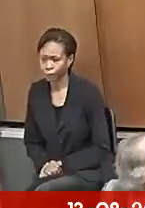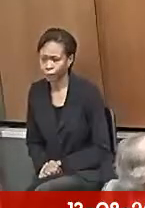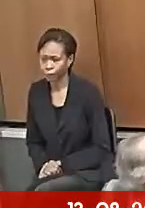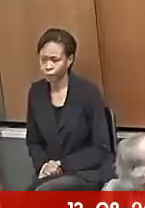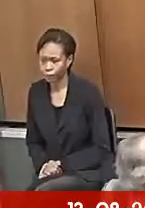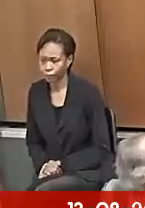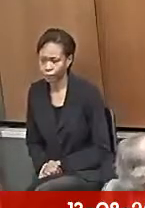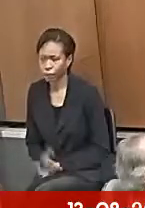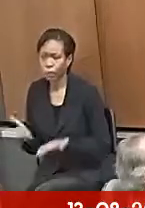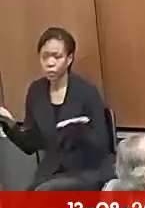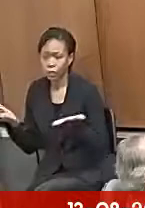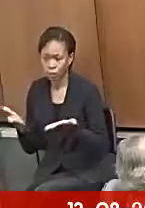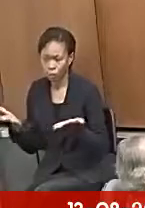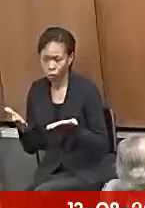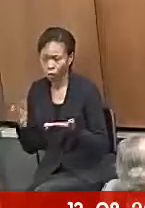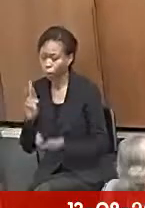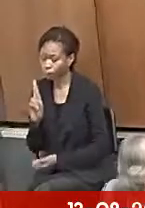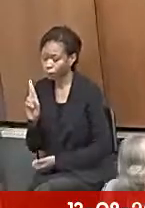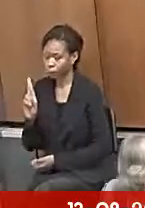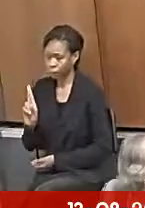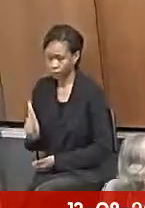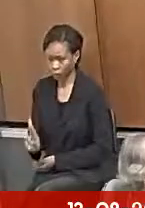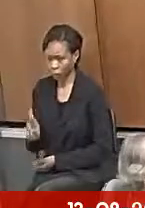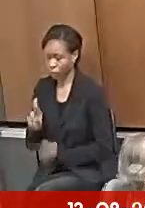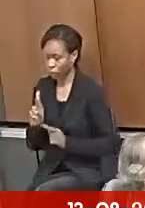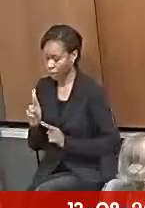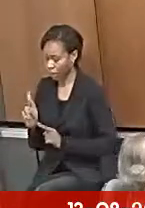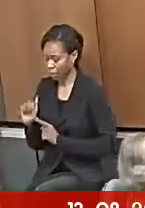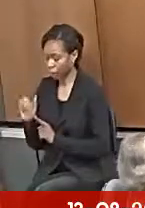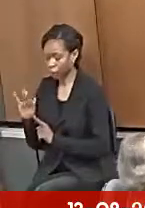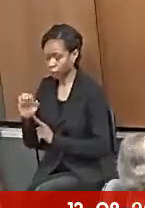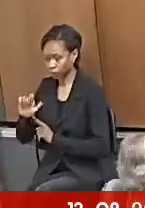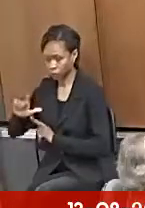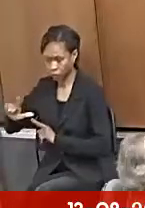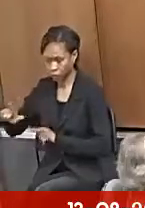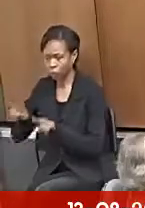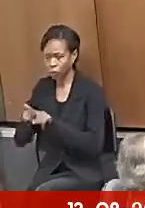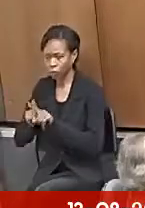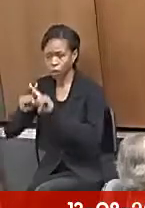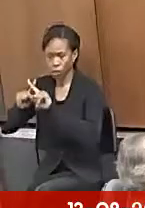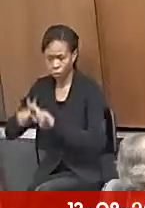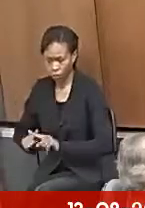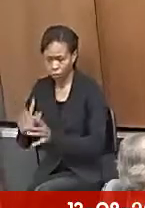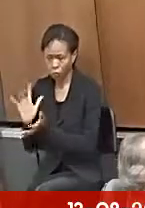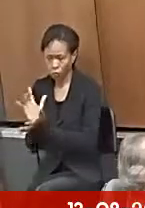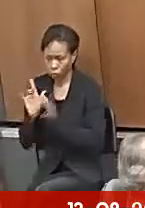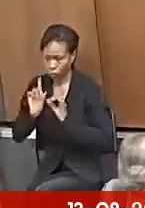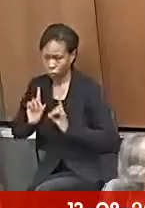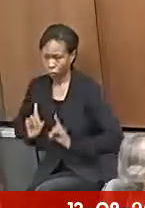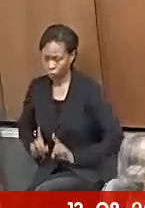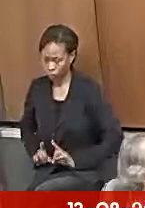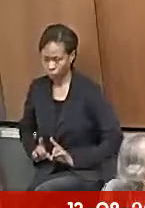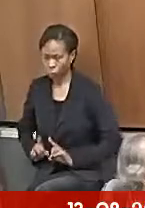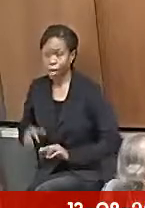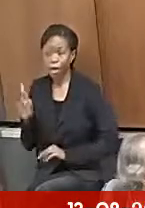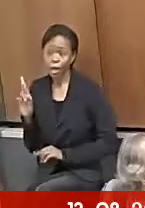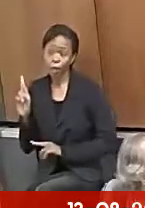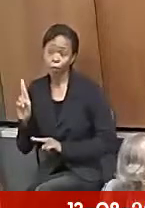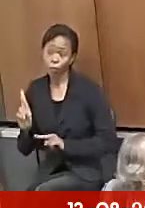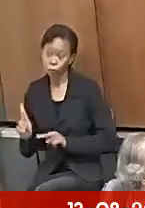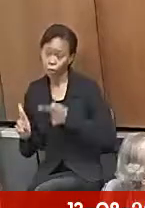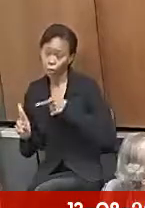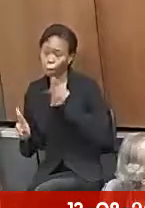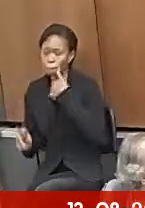agora representando o rafael medeiros gomes também é para atleta vai receber em seu nome a mãe